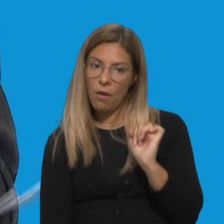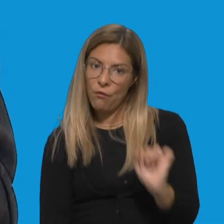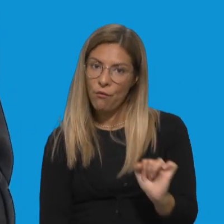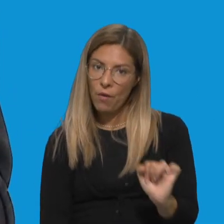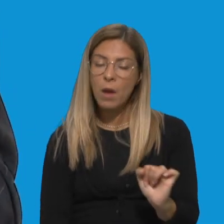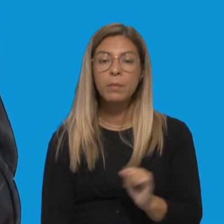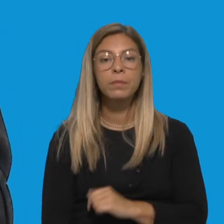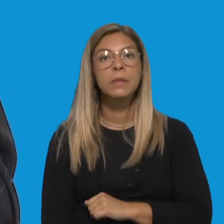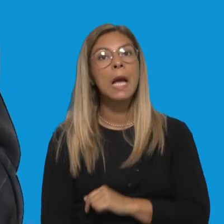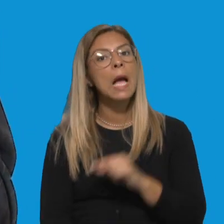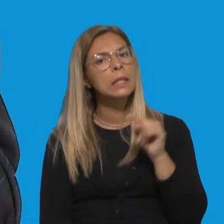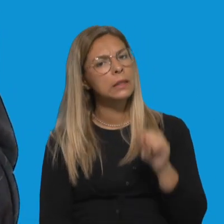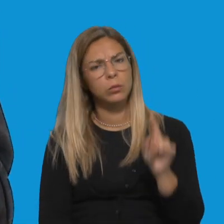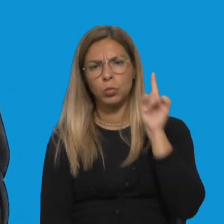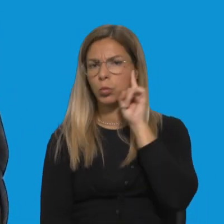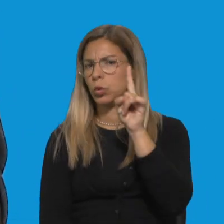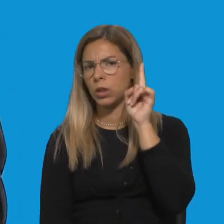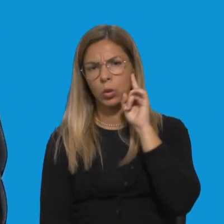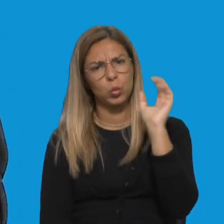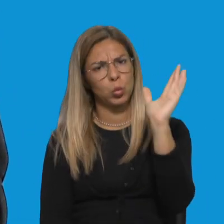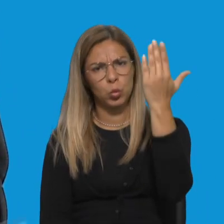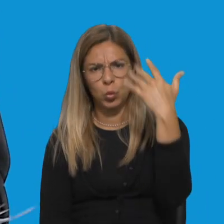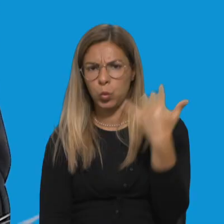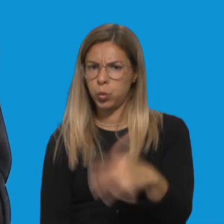é fundamental para nós podermos